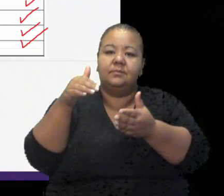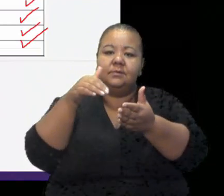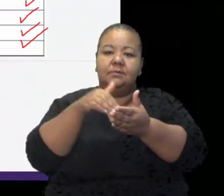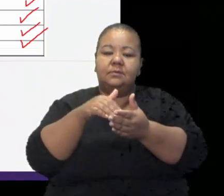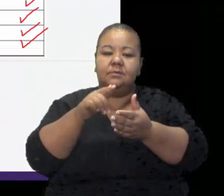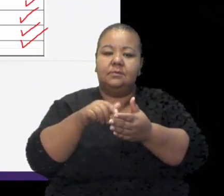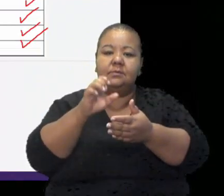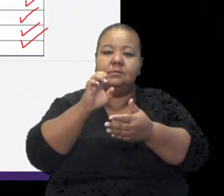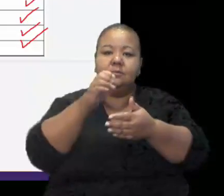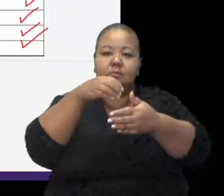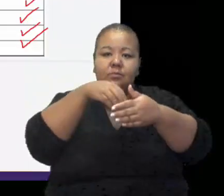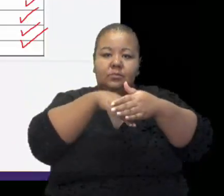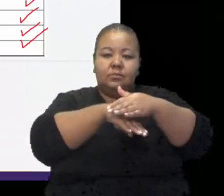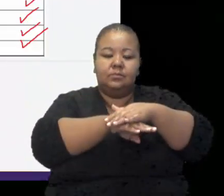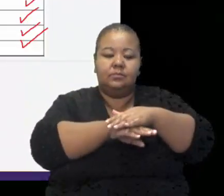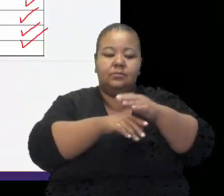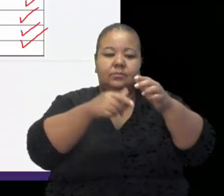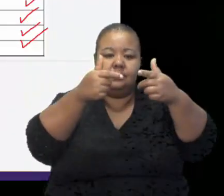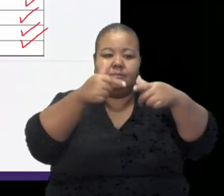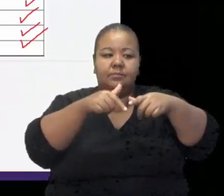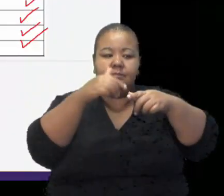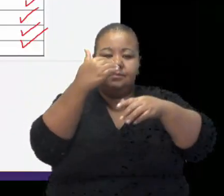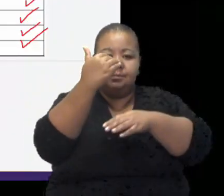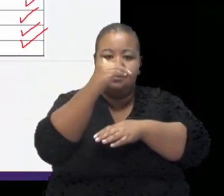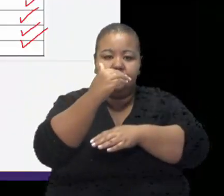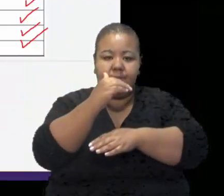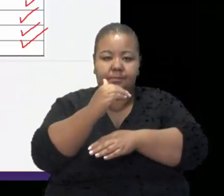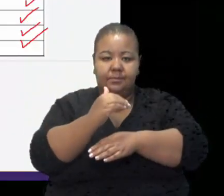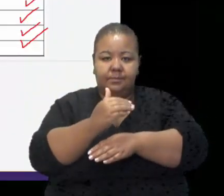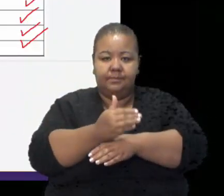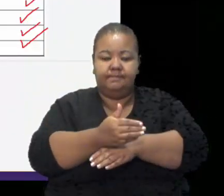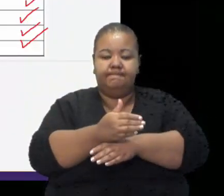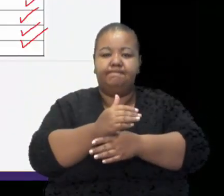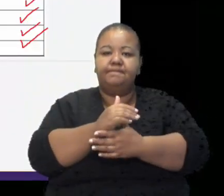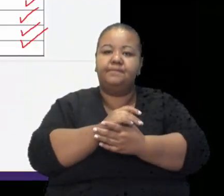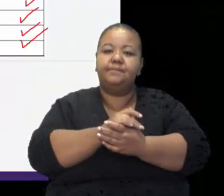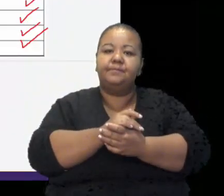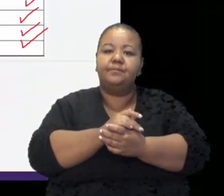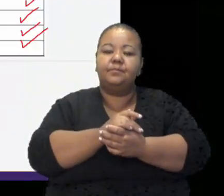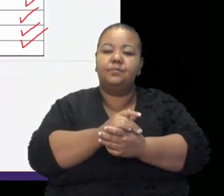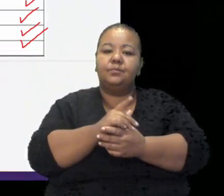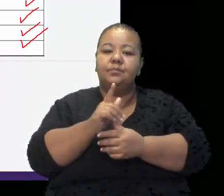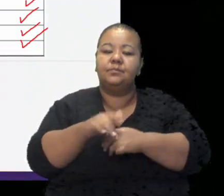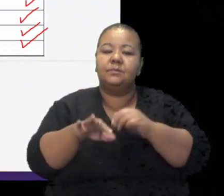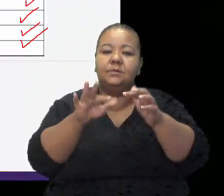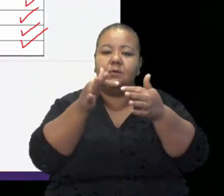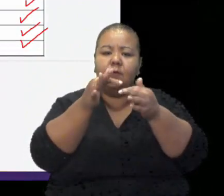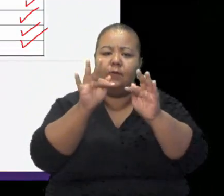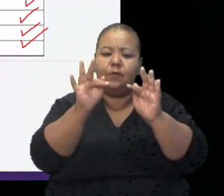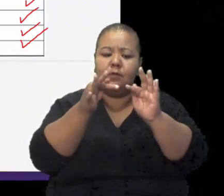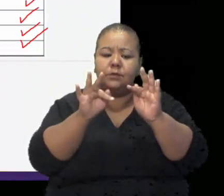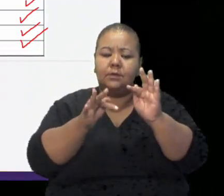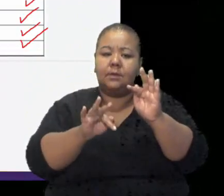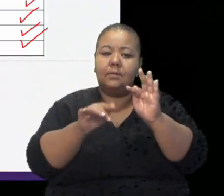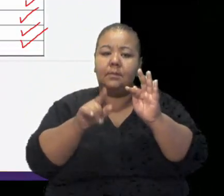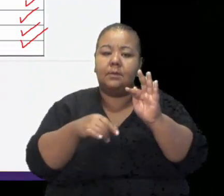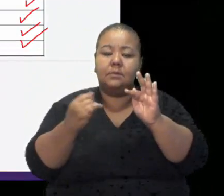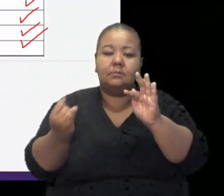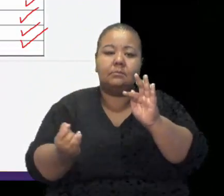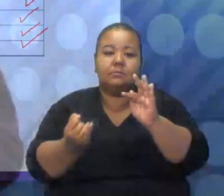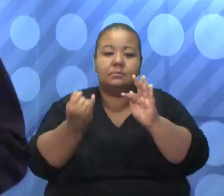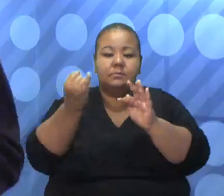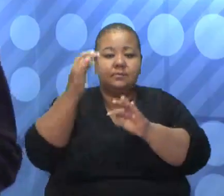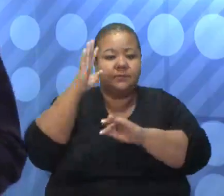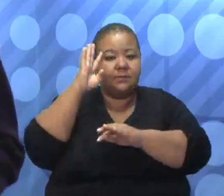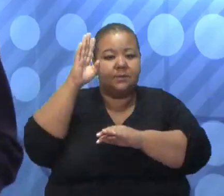até a gente fechar com um novo estoque. Então, o fluxograma é fundamental, né,